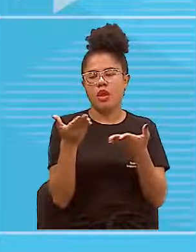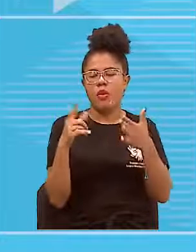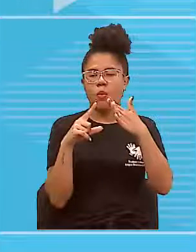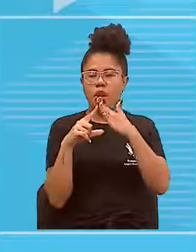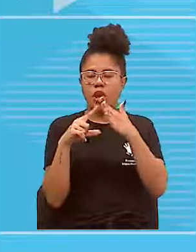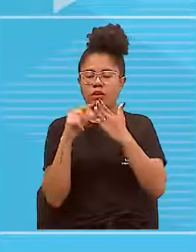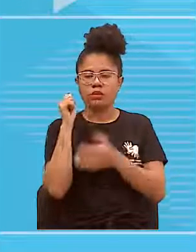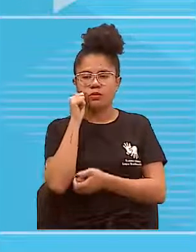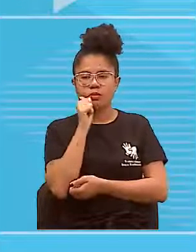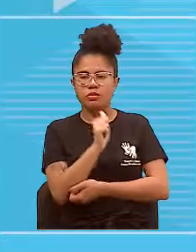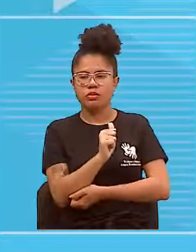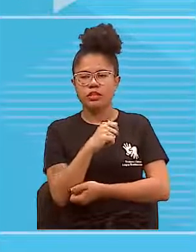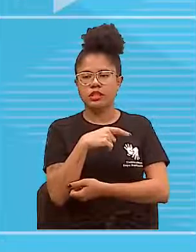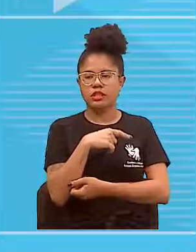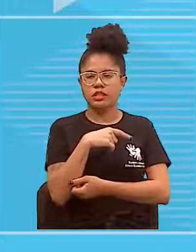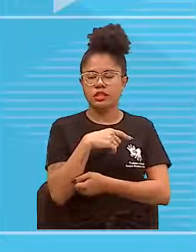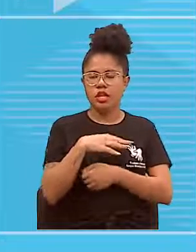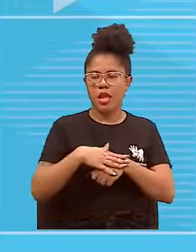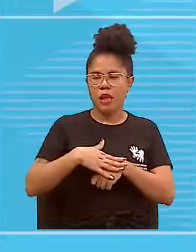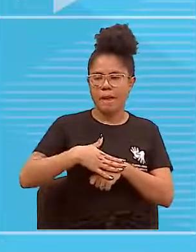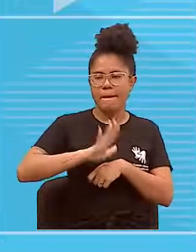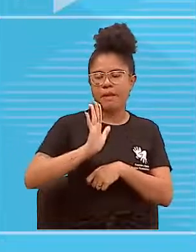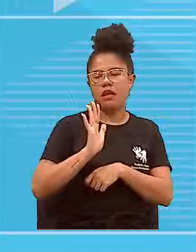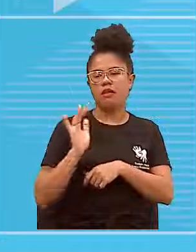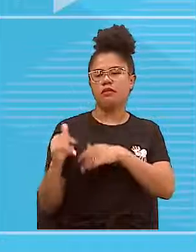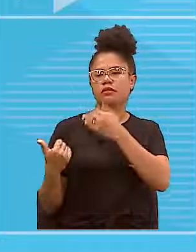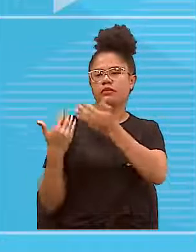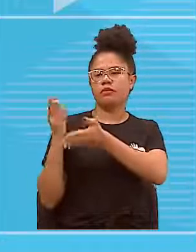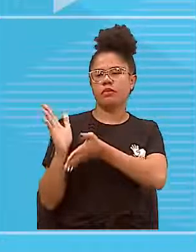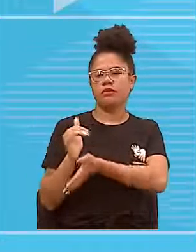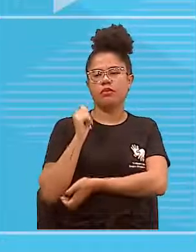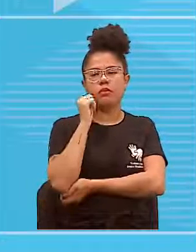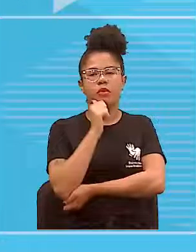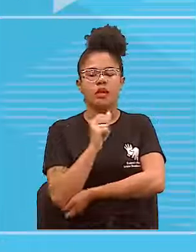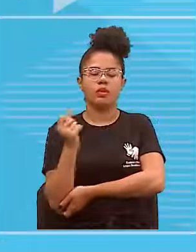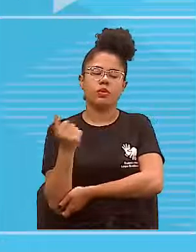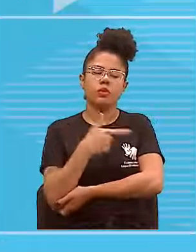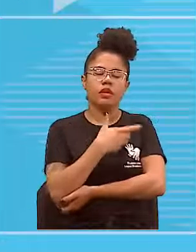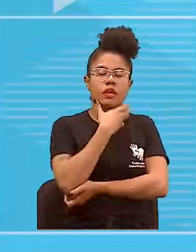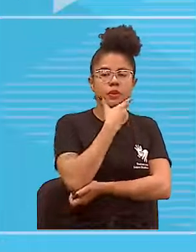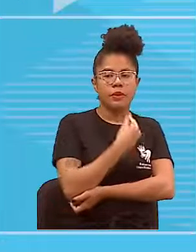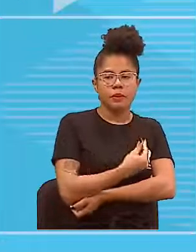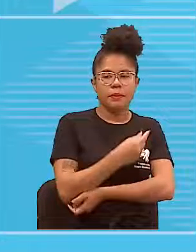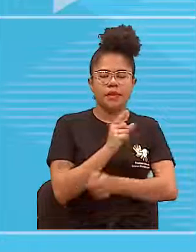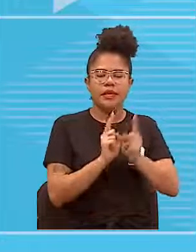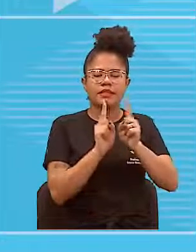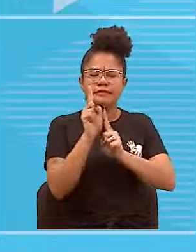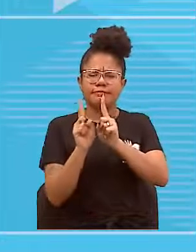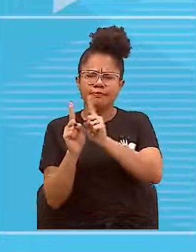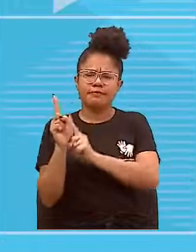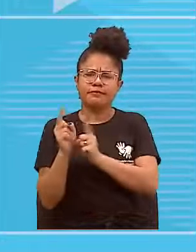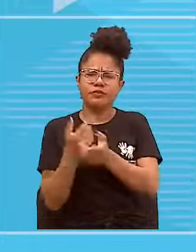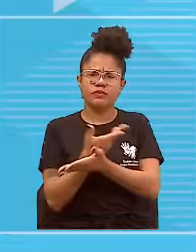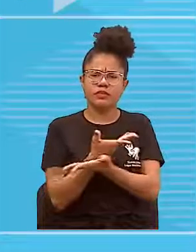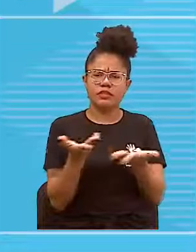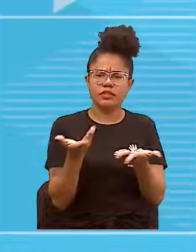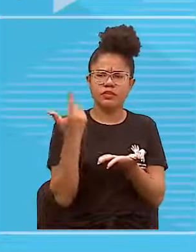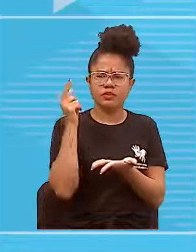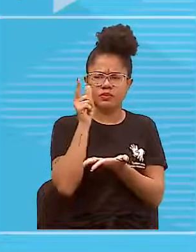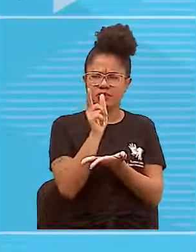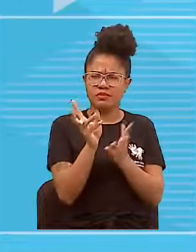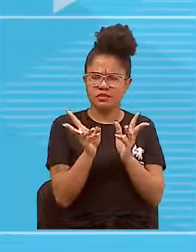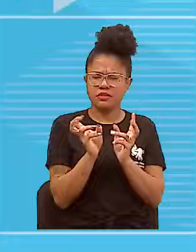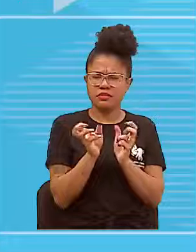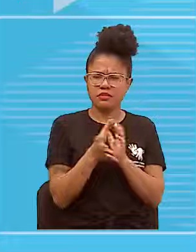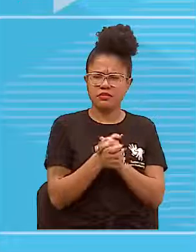feminina, eu vou atingir, eu vou ter muito mais êxito, muito mais resultado. Olha a estatística. Vocês estão conseguindo observar? Olha a